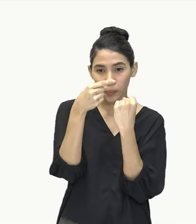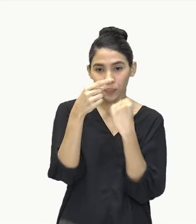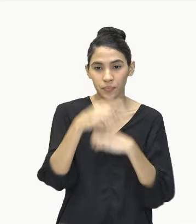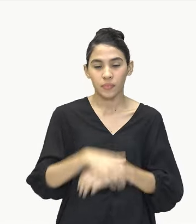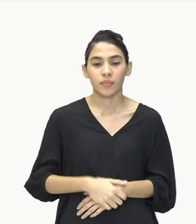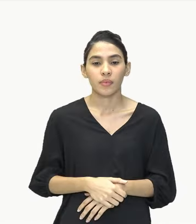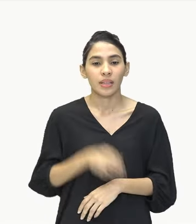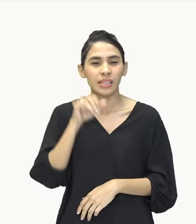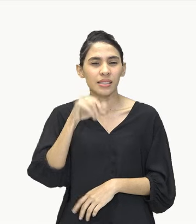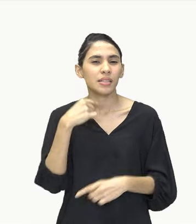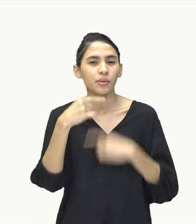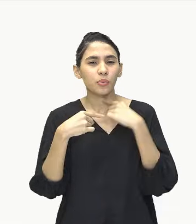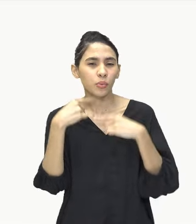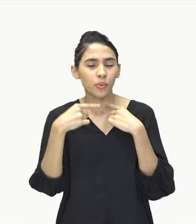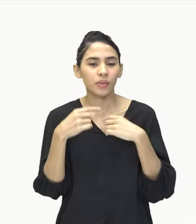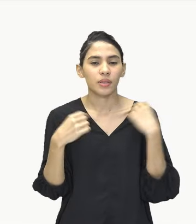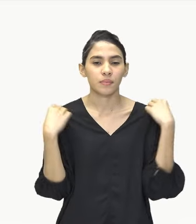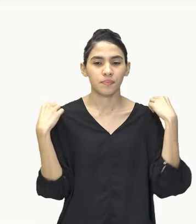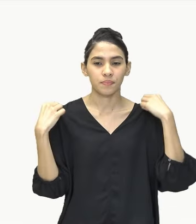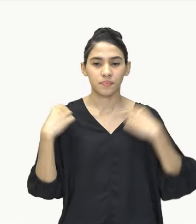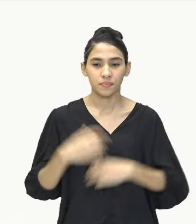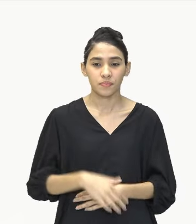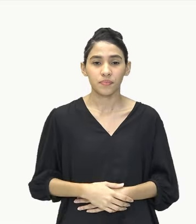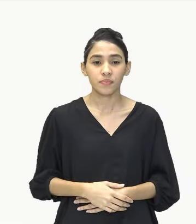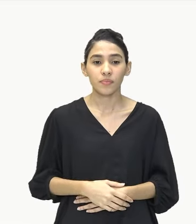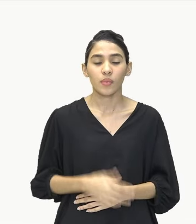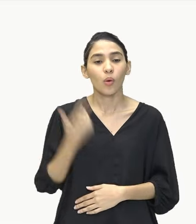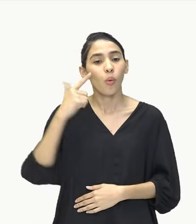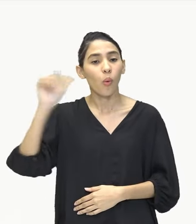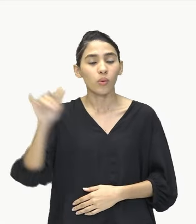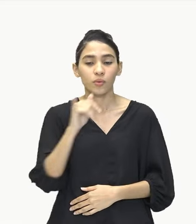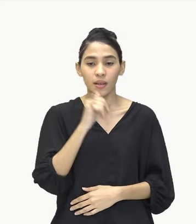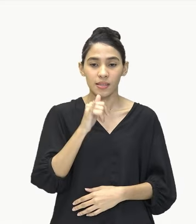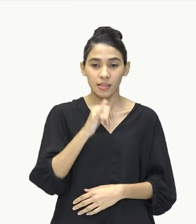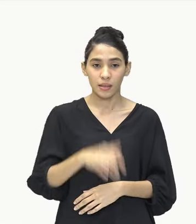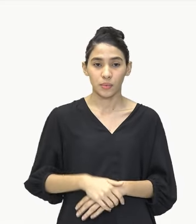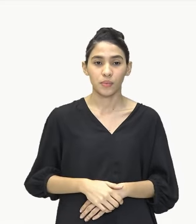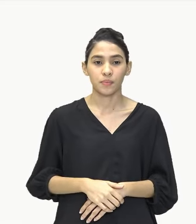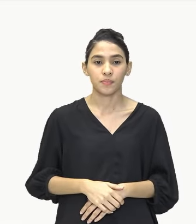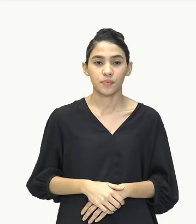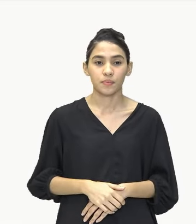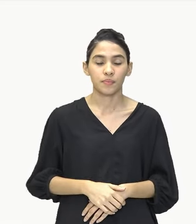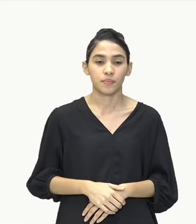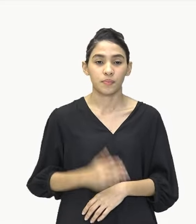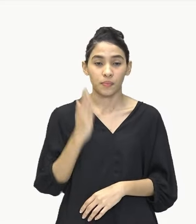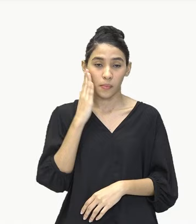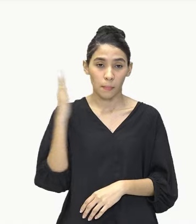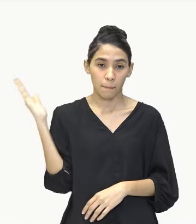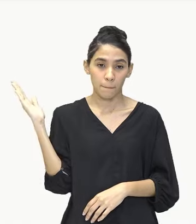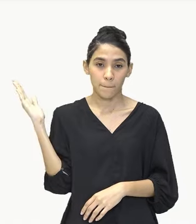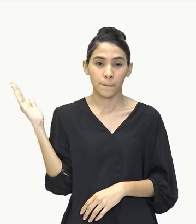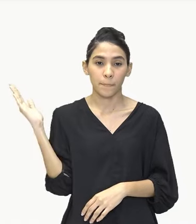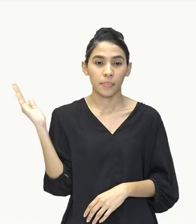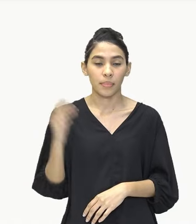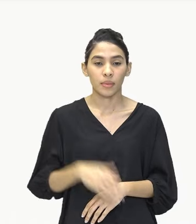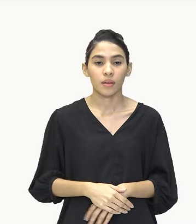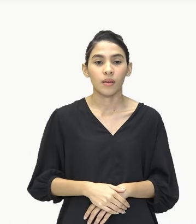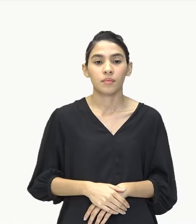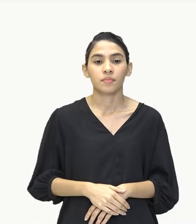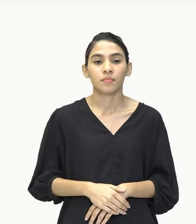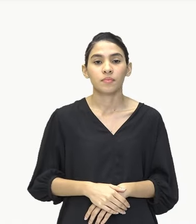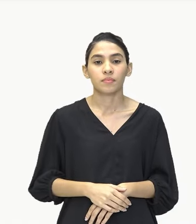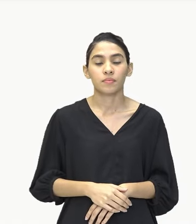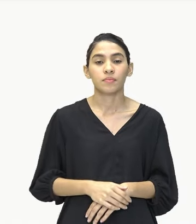que tenha ficado por aí, vamos em mais um exemplo aqui, que é o exemplo C. Nós temos aí o